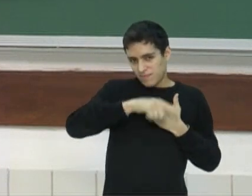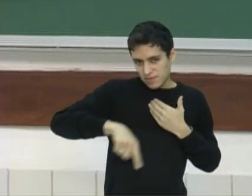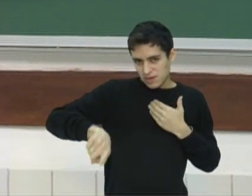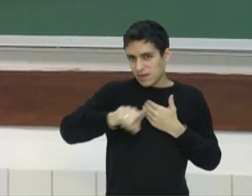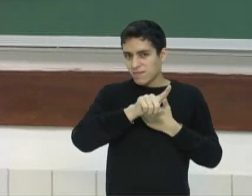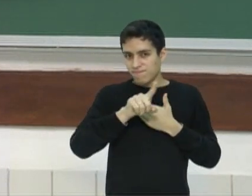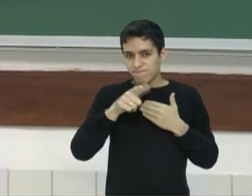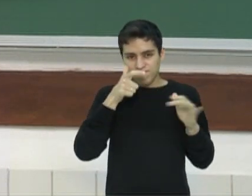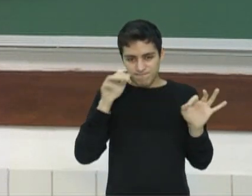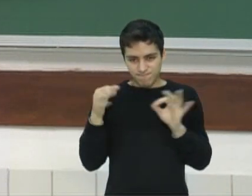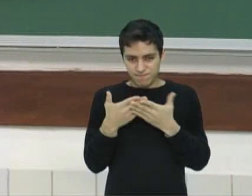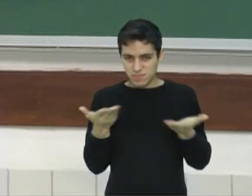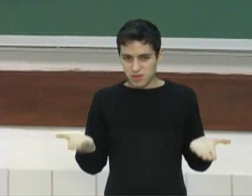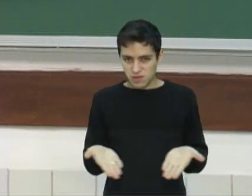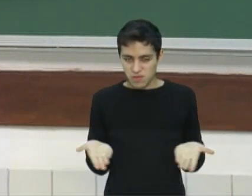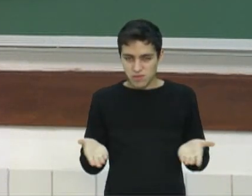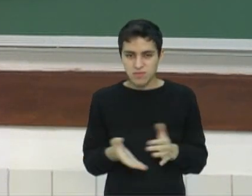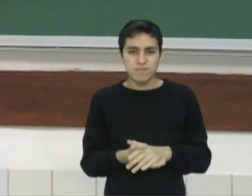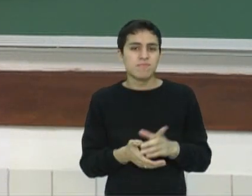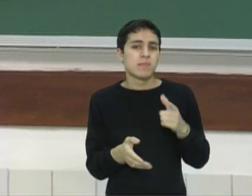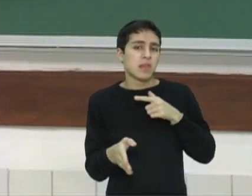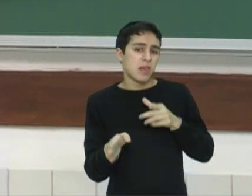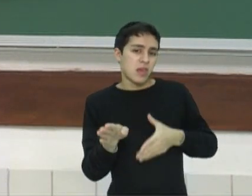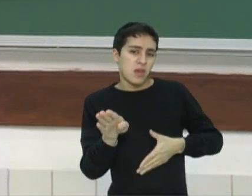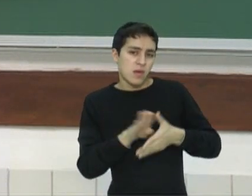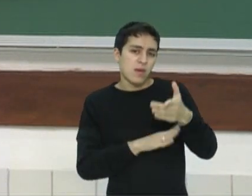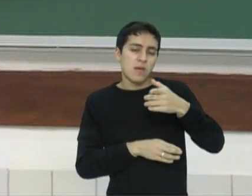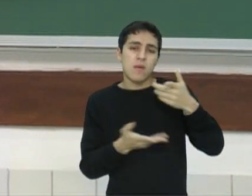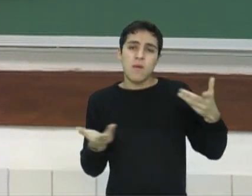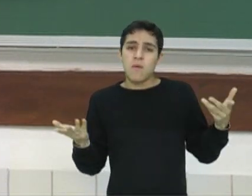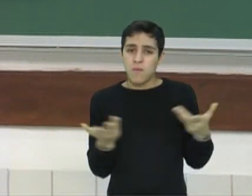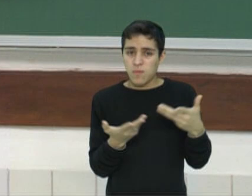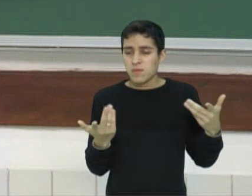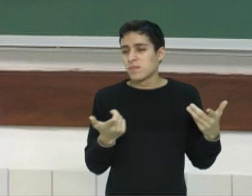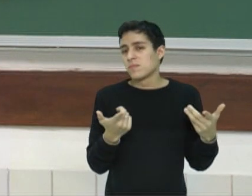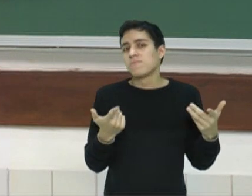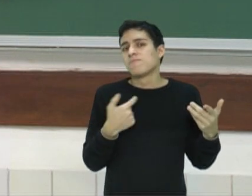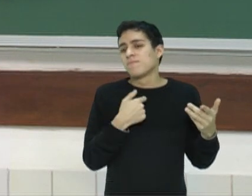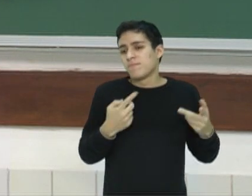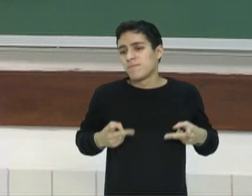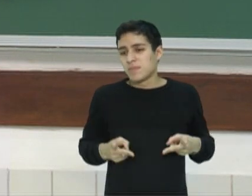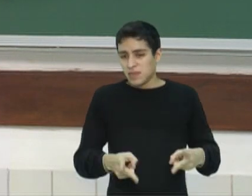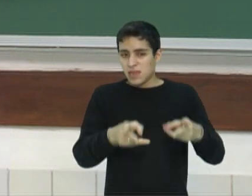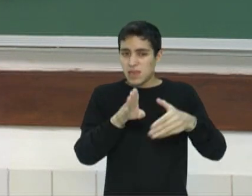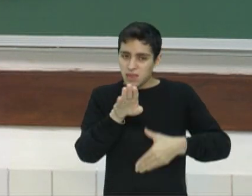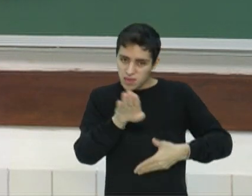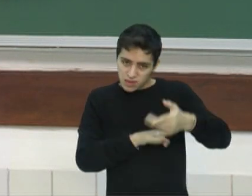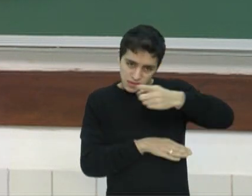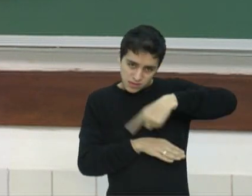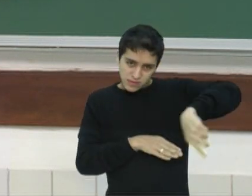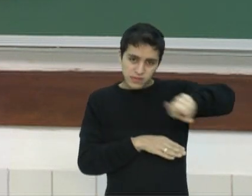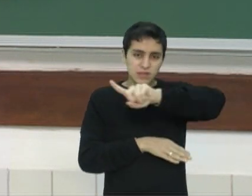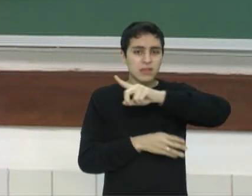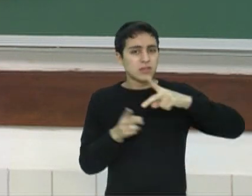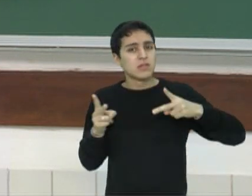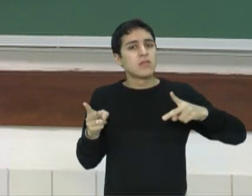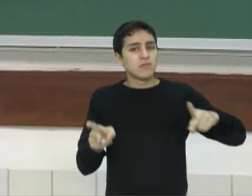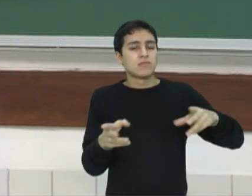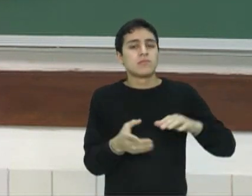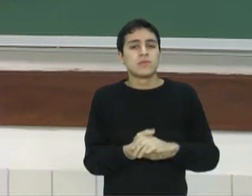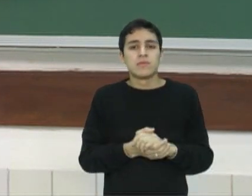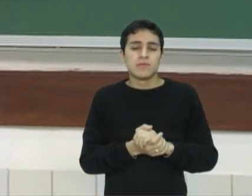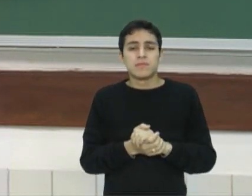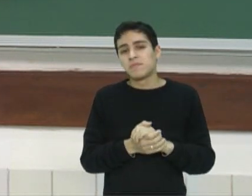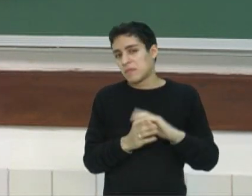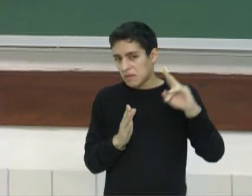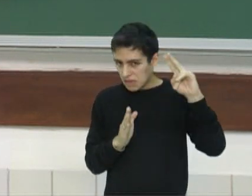de hoy, né? Um conselho que les dou, uma coisa que sempre aconselho aos meus alunos, continuem estudando, lendo